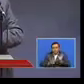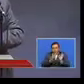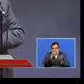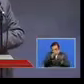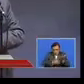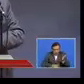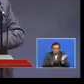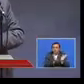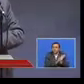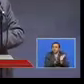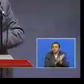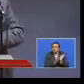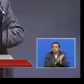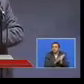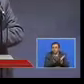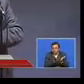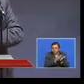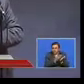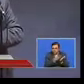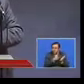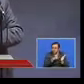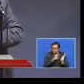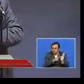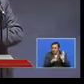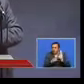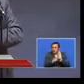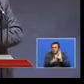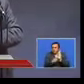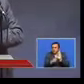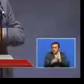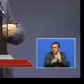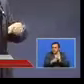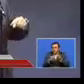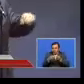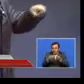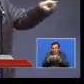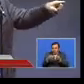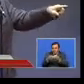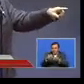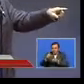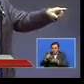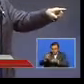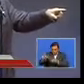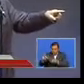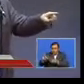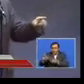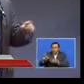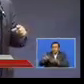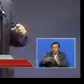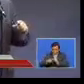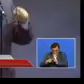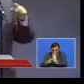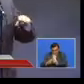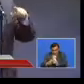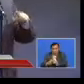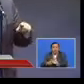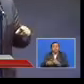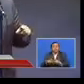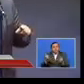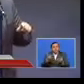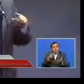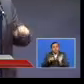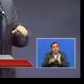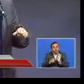nesse próprio livro, existem acusações a dirigentes do PT que estão tomando esse caminho. O que nós queremos